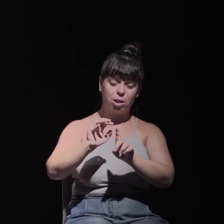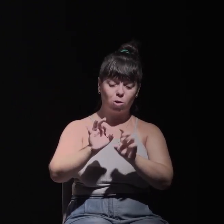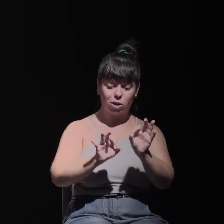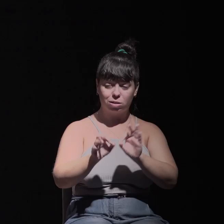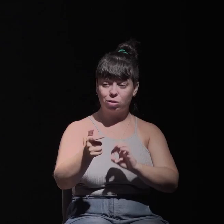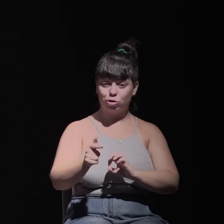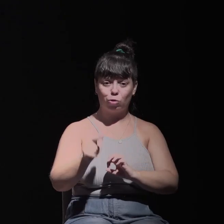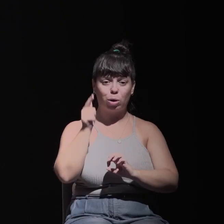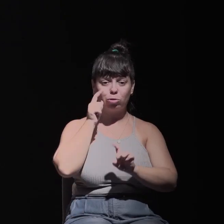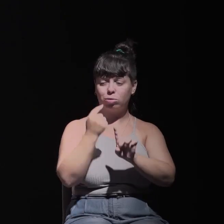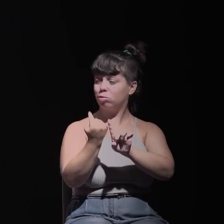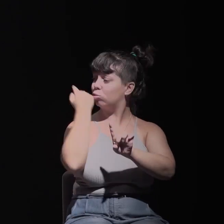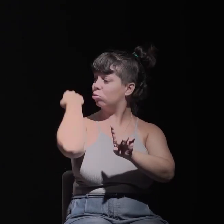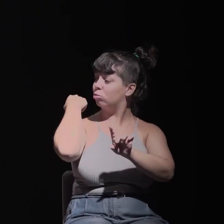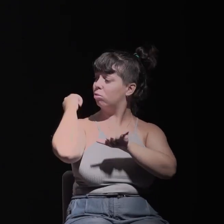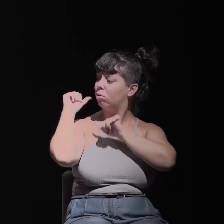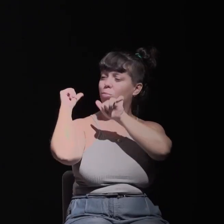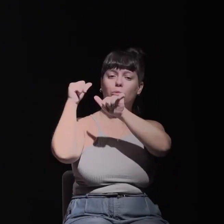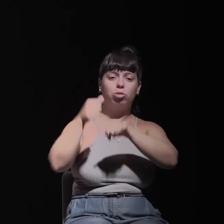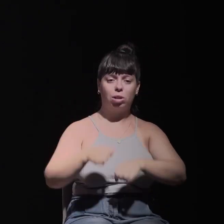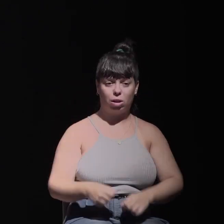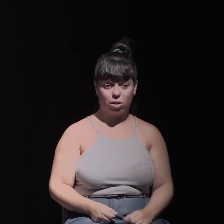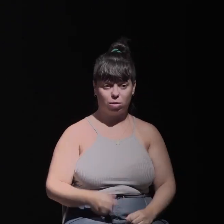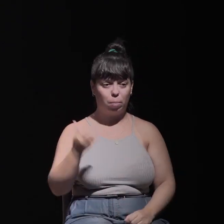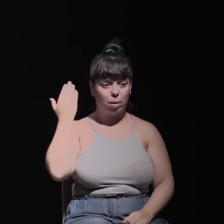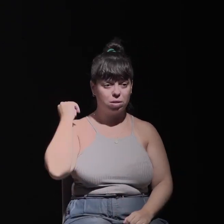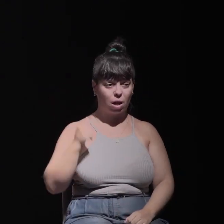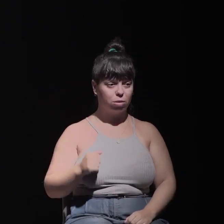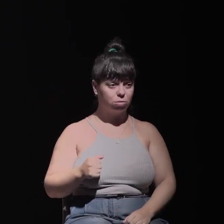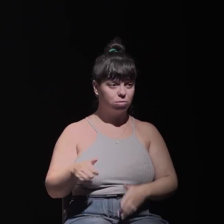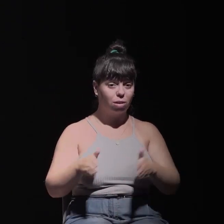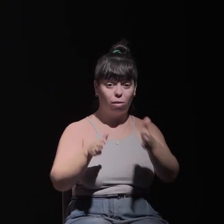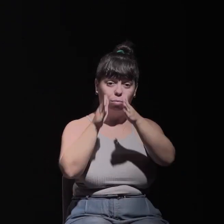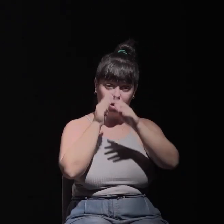passado, para poder reconstituir a nossa trajetória.